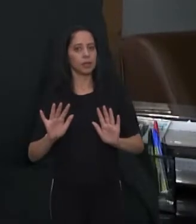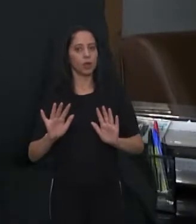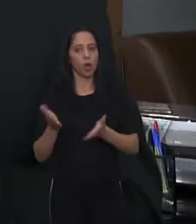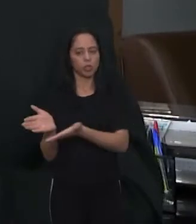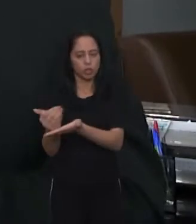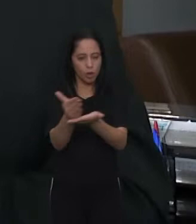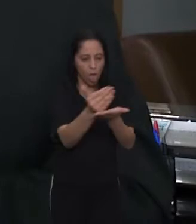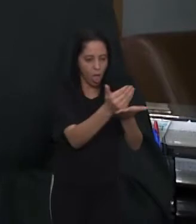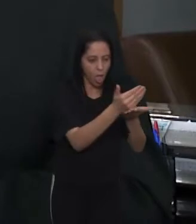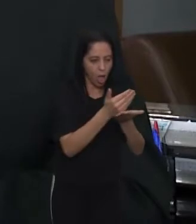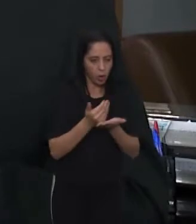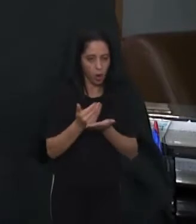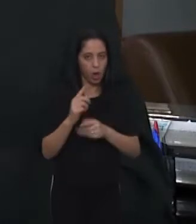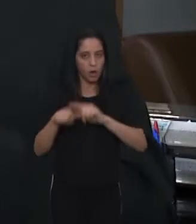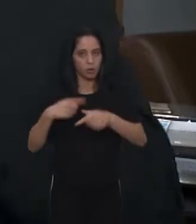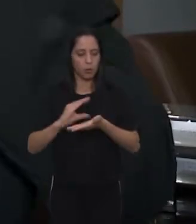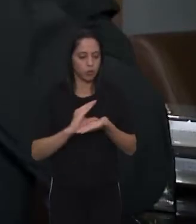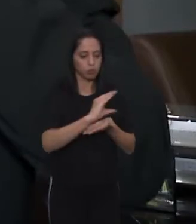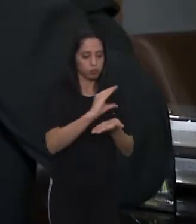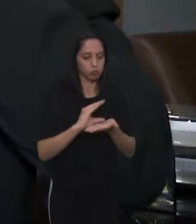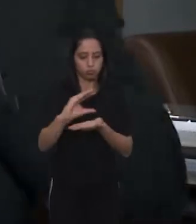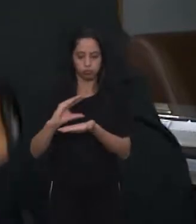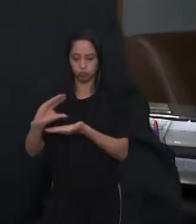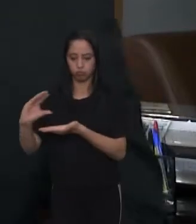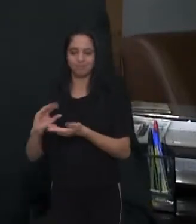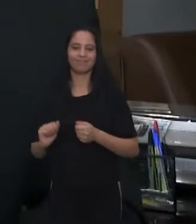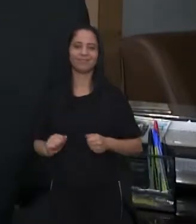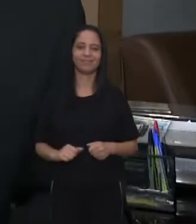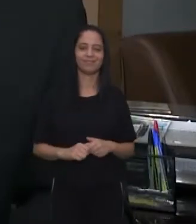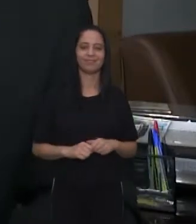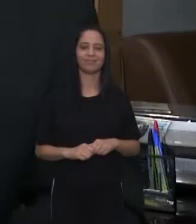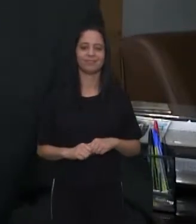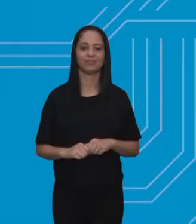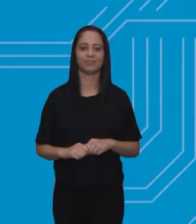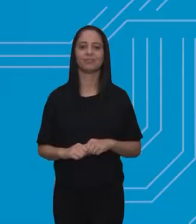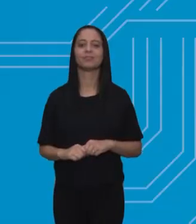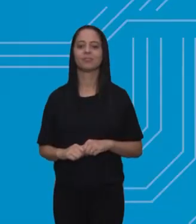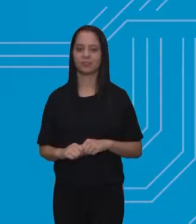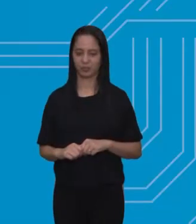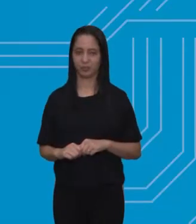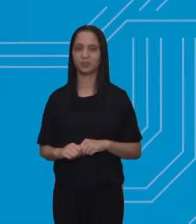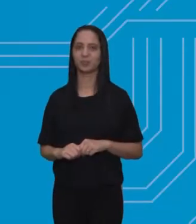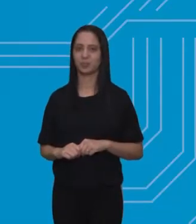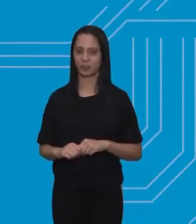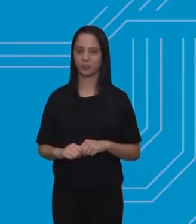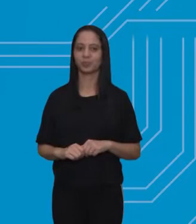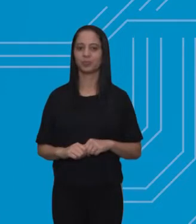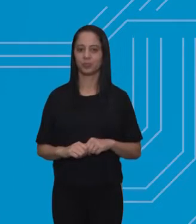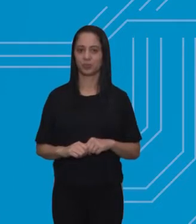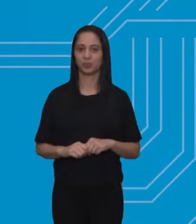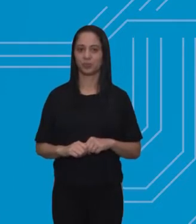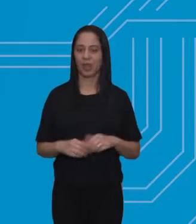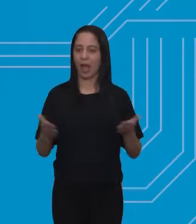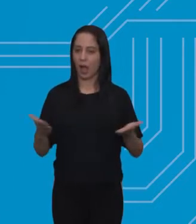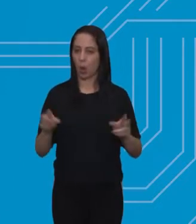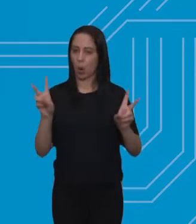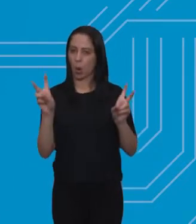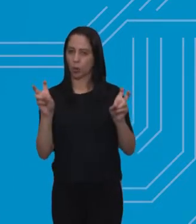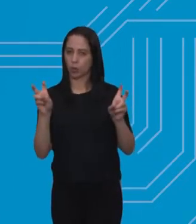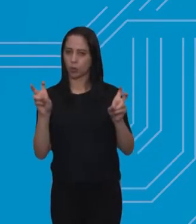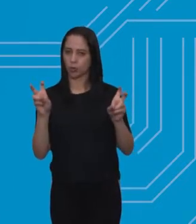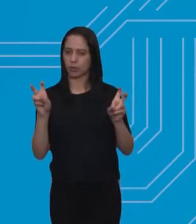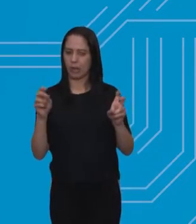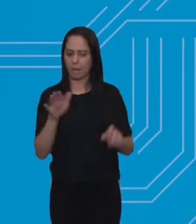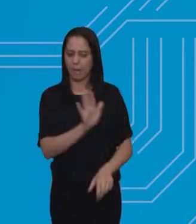isso então o nosso recurso todinho ele é voltado para prestação de serviços públicos e quando a gente fala no desenvolvimento das crianças